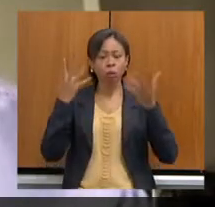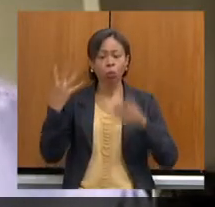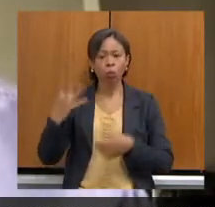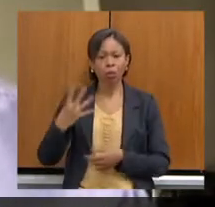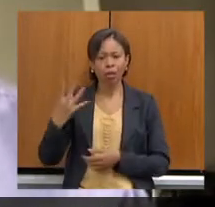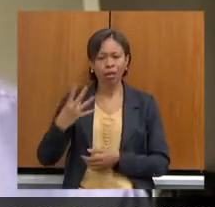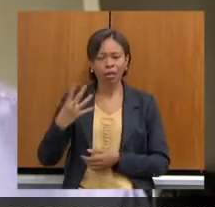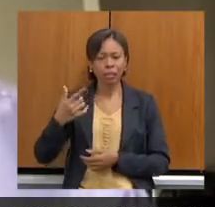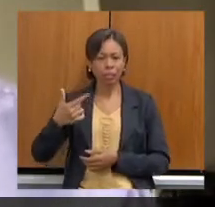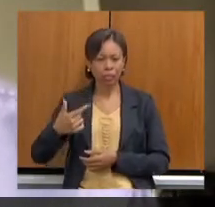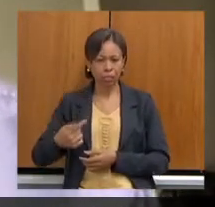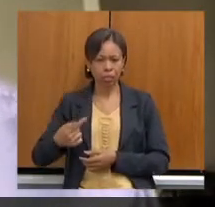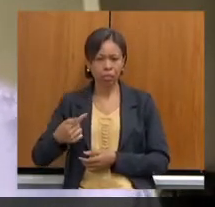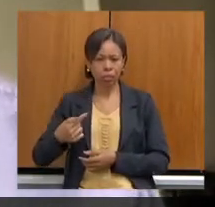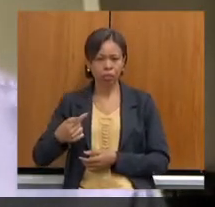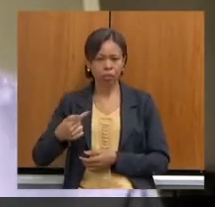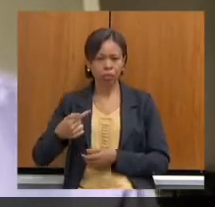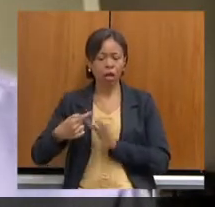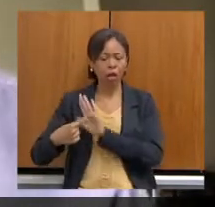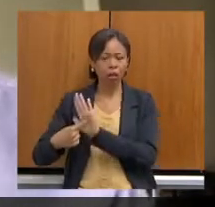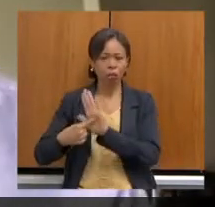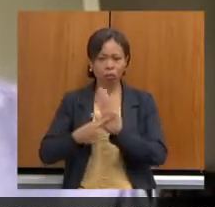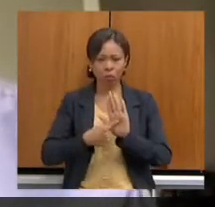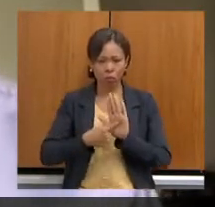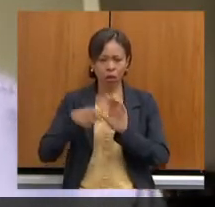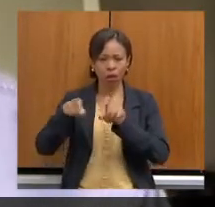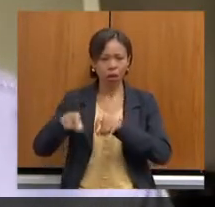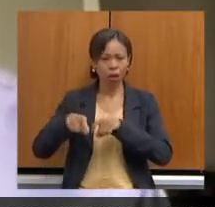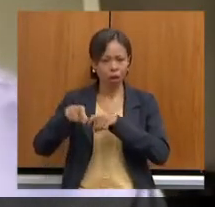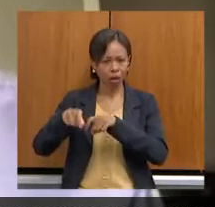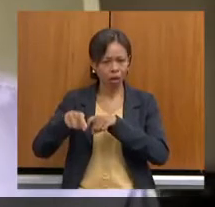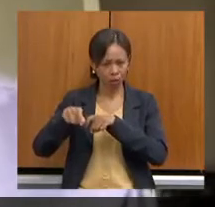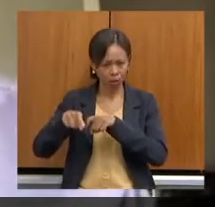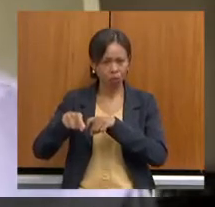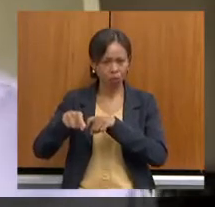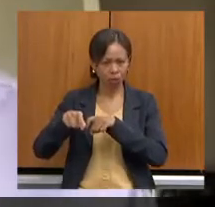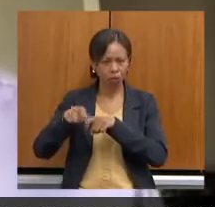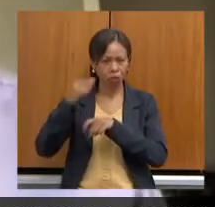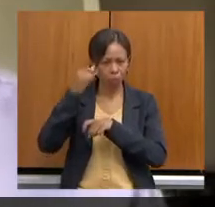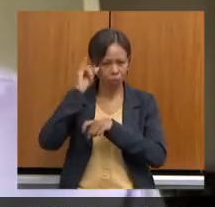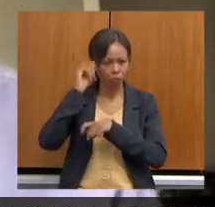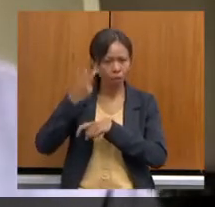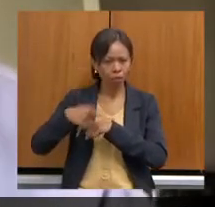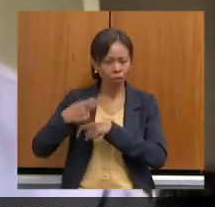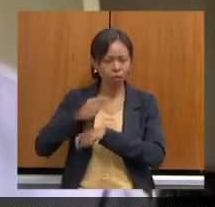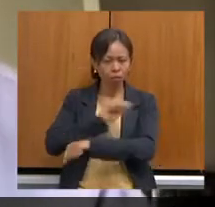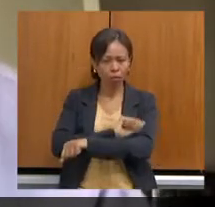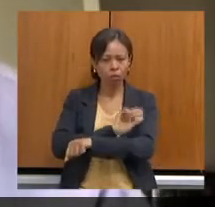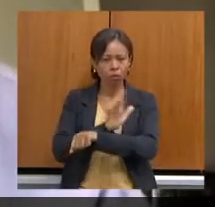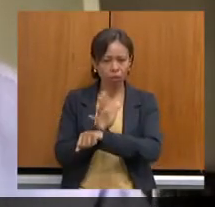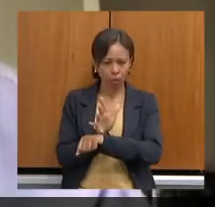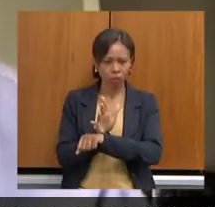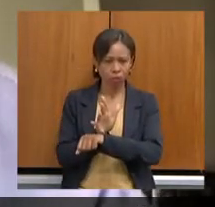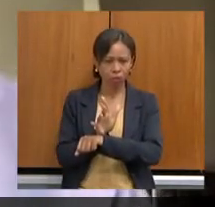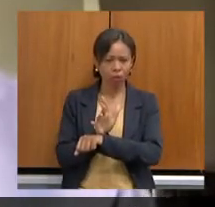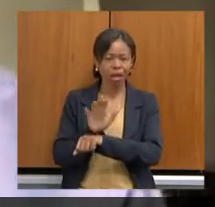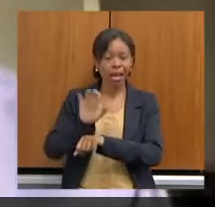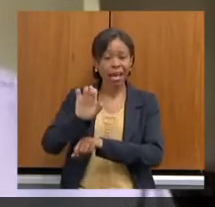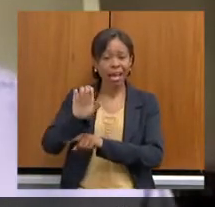agropecuária da nossa cidade é isso todo mundo tem um monte de número 47